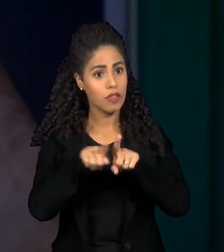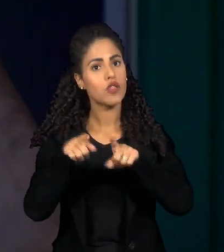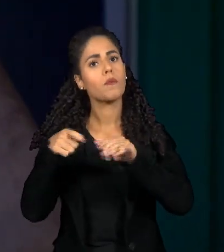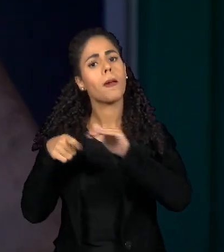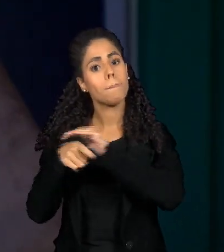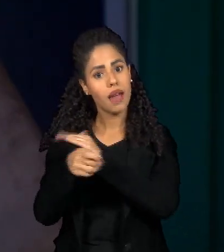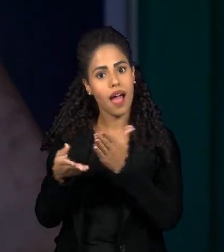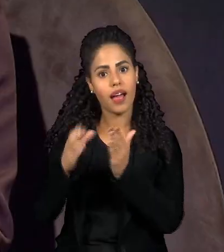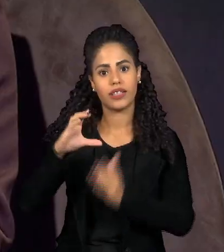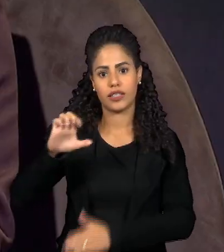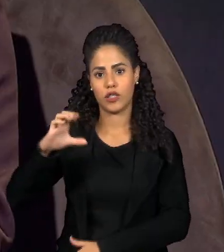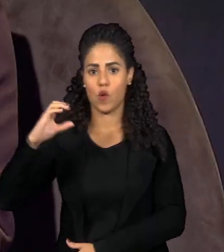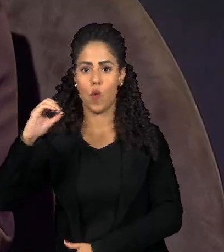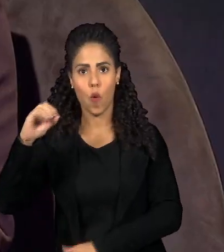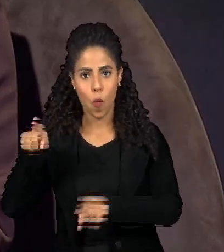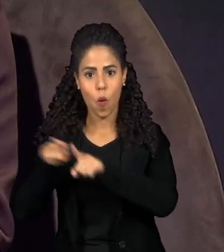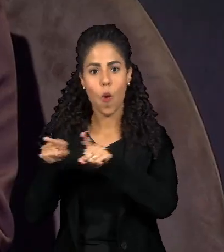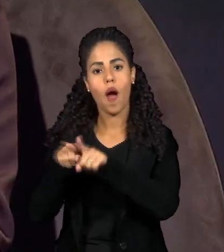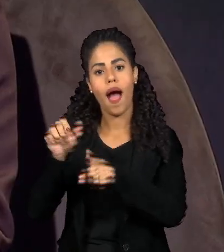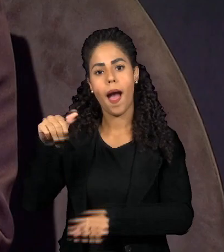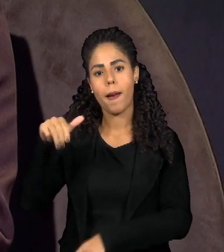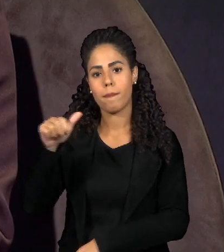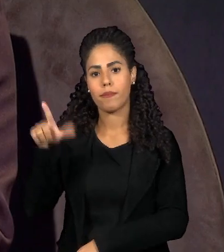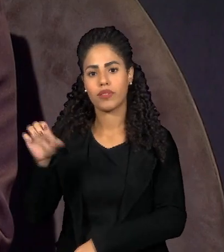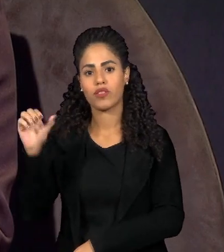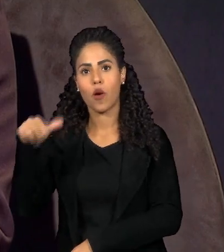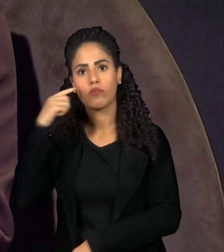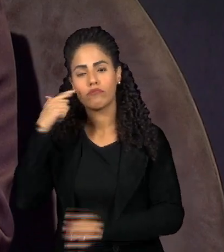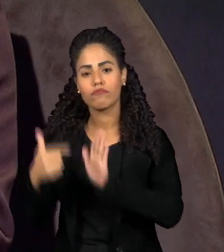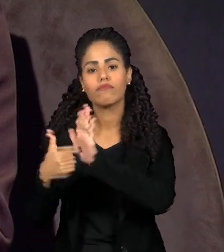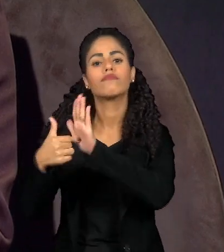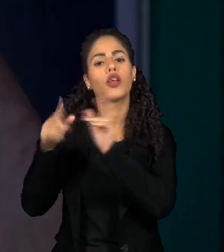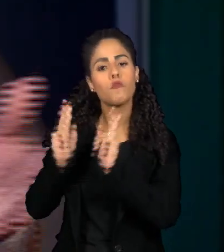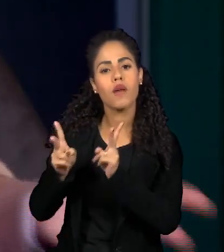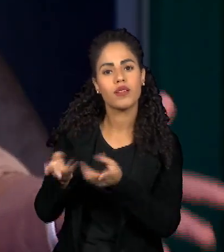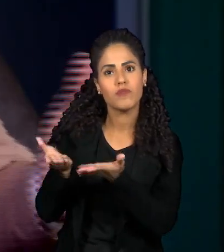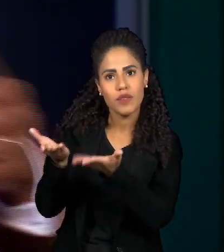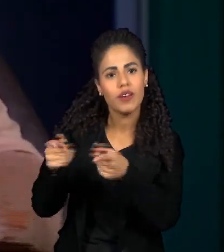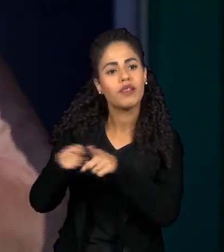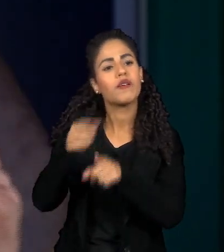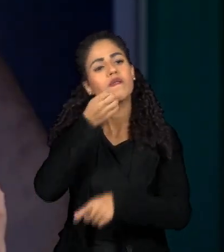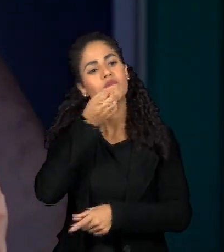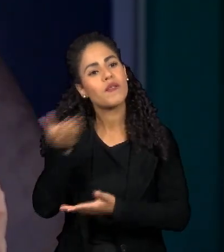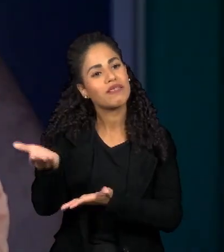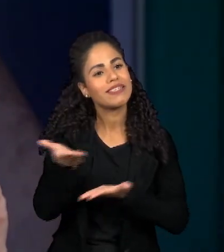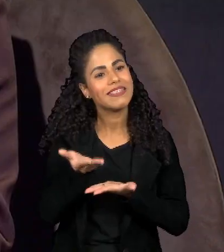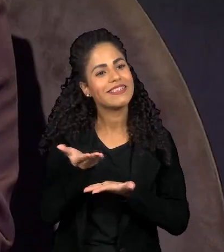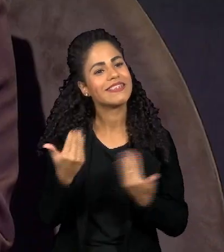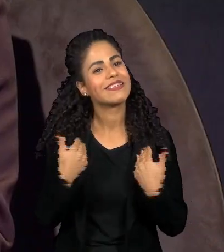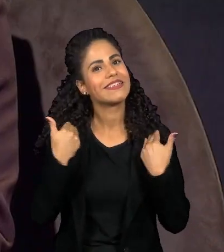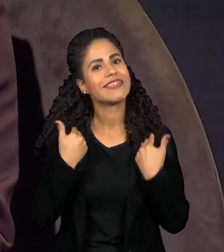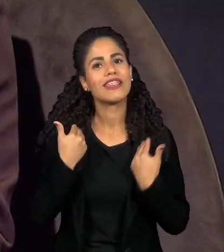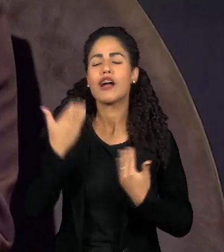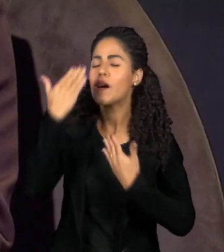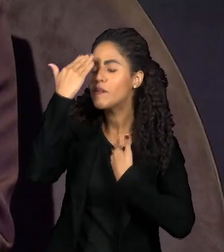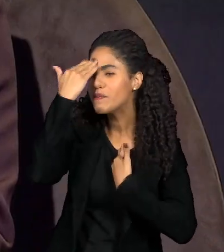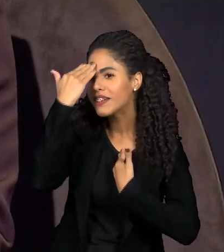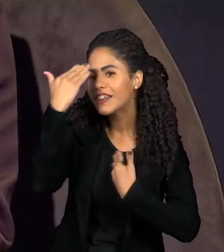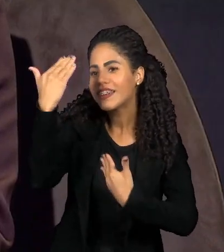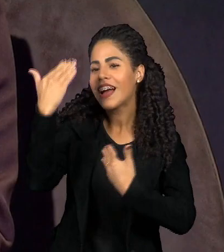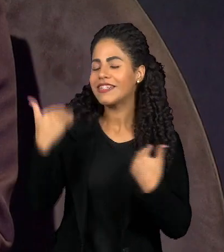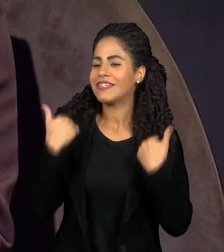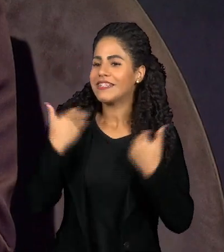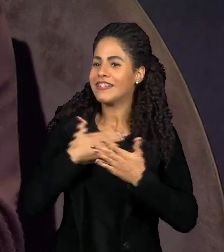e CEO da Meta Amazon, Alder Lima. Da mesma maneira, Alder, seja muito bem-vindo, uma alegria tê-lo Muito conosco. obrigado, a alegria é